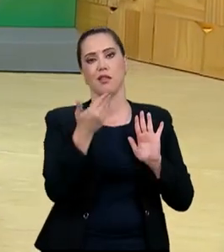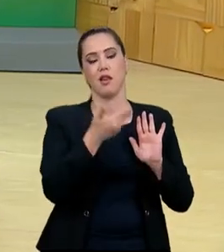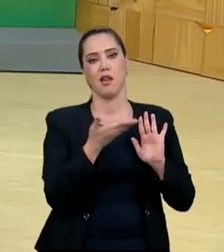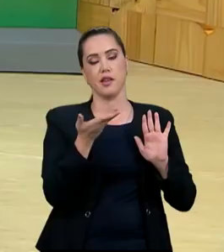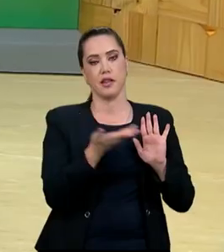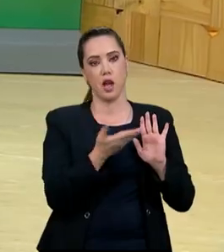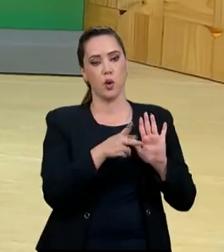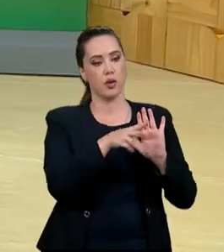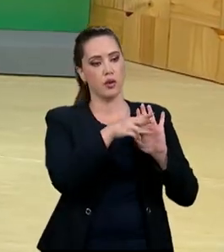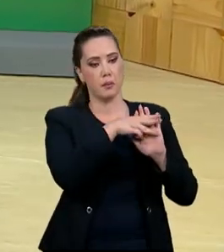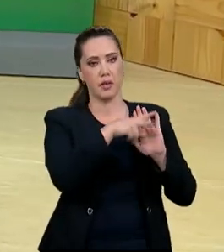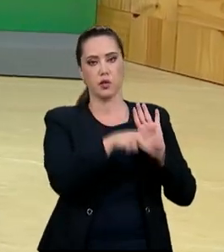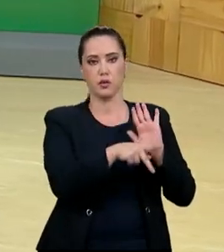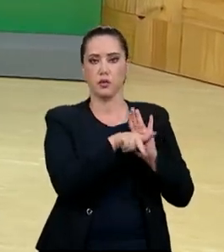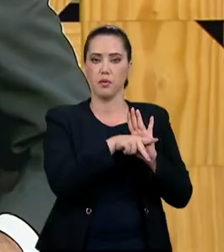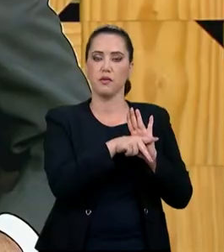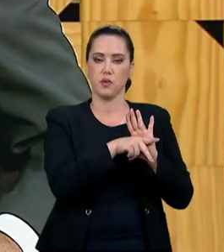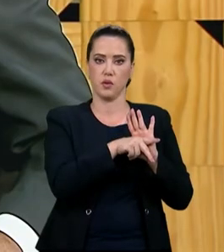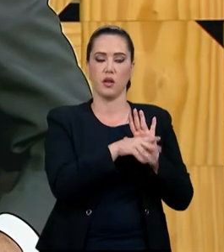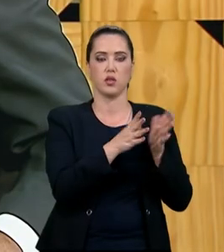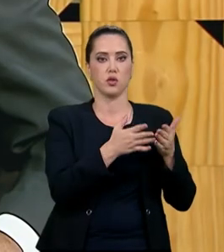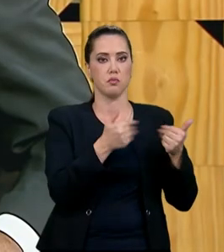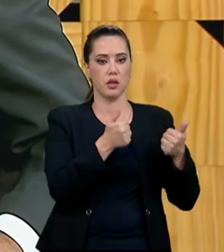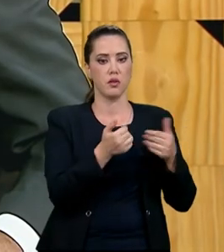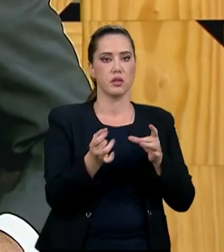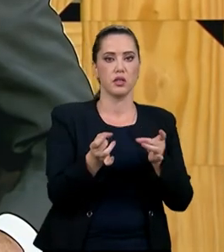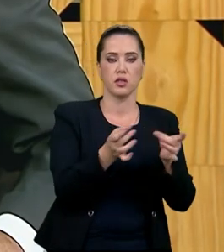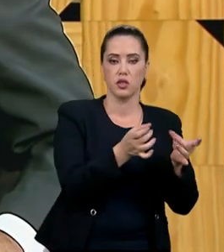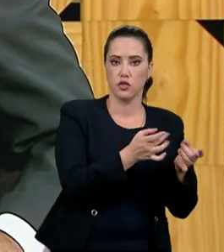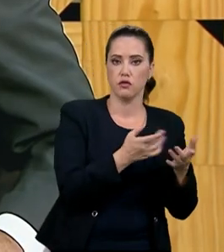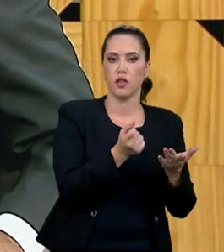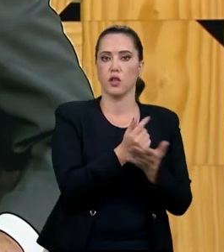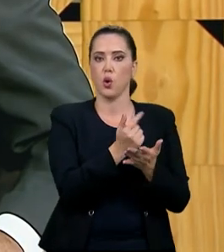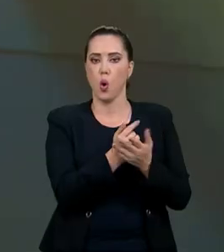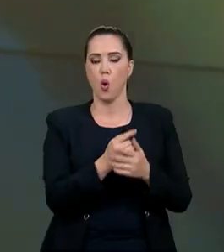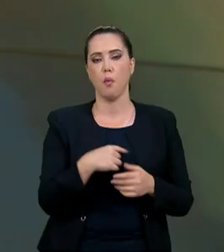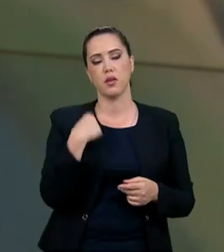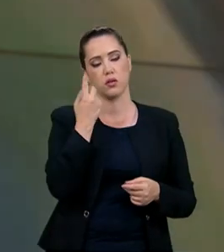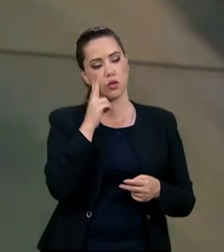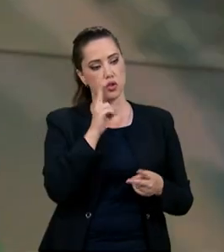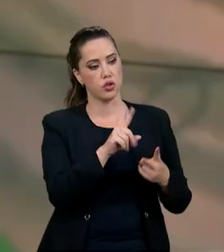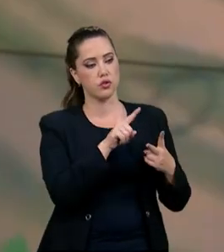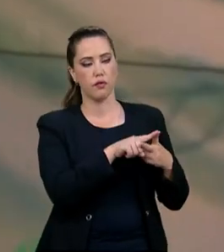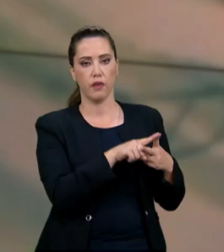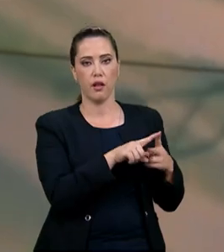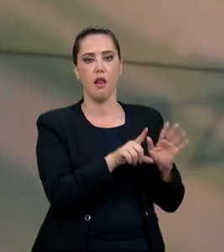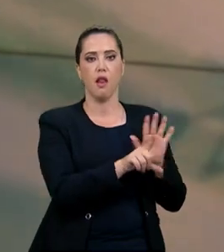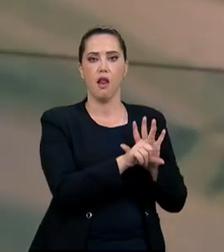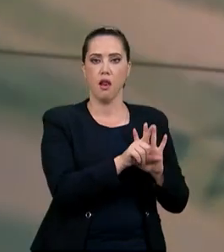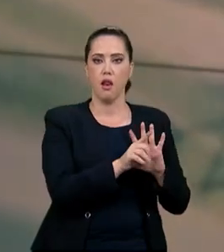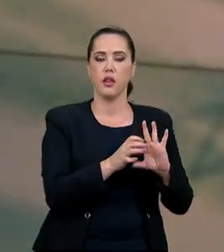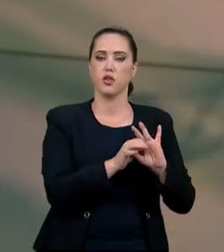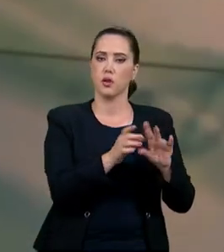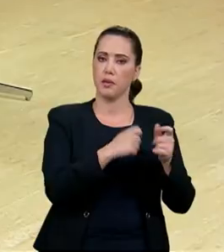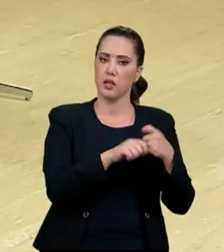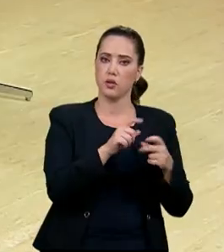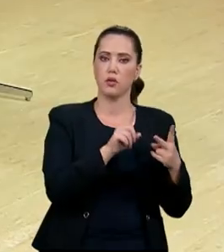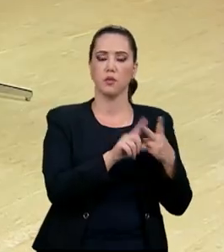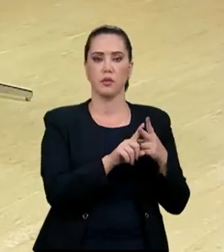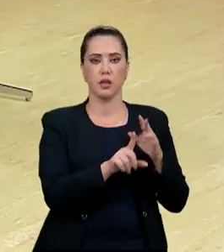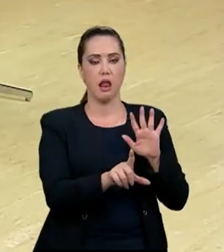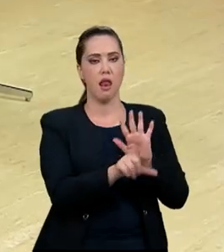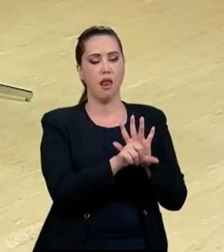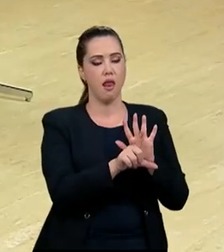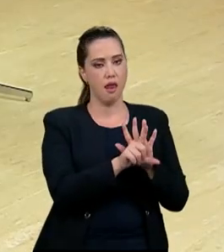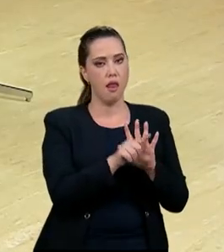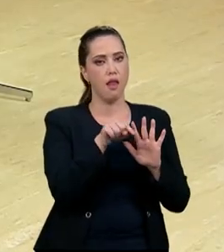medida provisória aí de melhoria do ambiente de negócio. A gente olha, Lei da Liberdade Econômica, medida provisória de melhoria do ambiente de negócios e a lei de